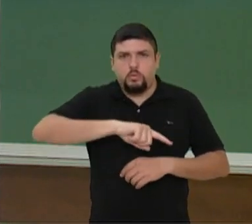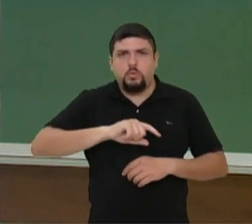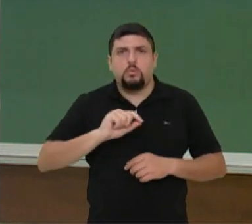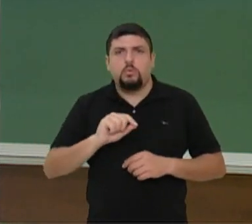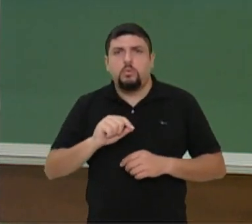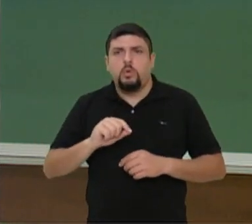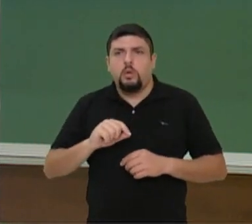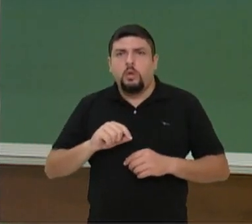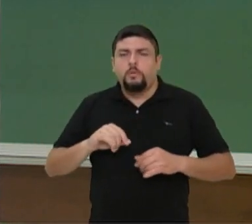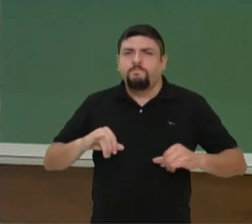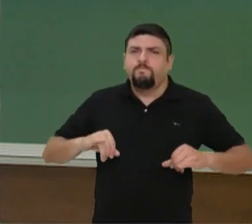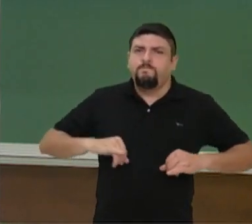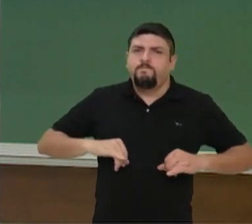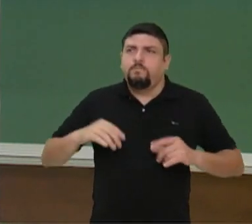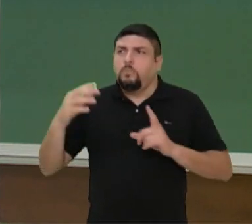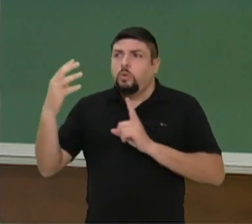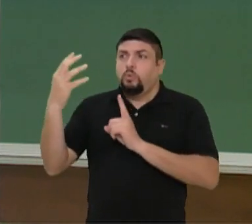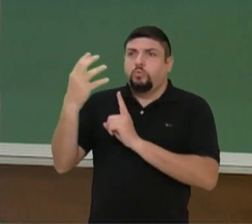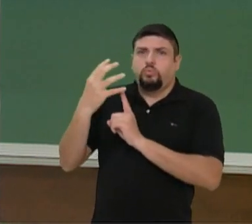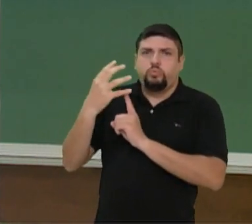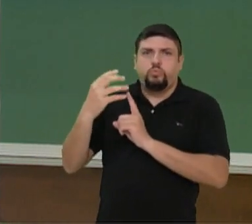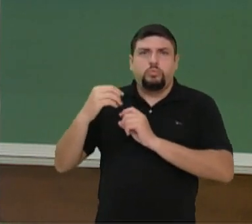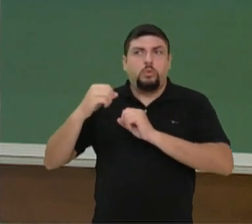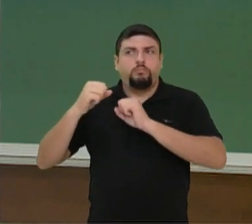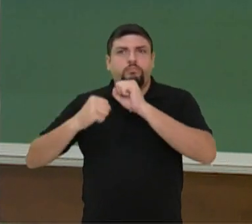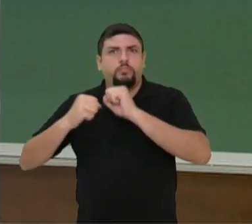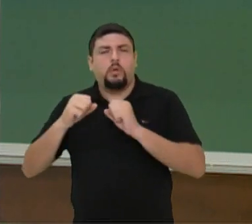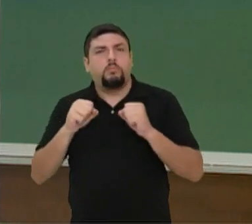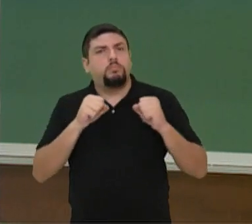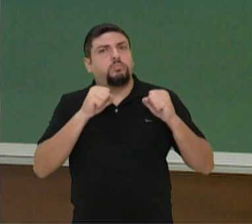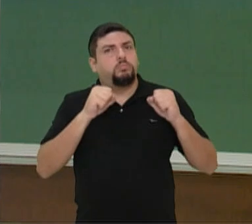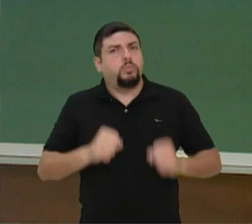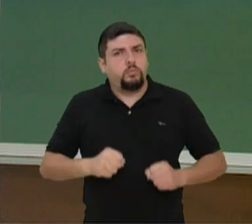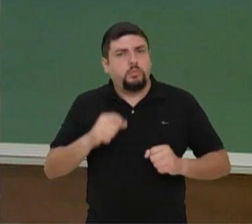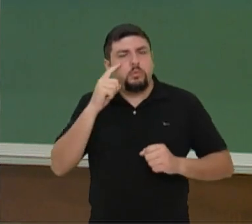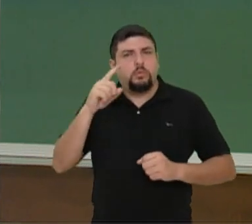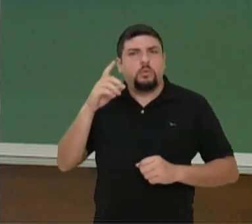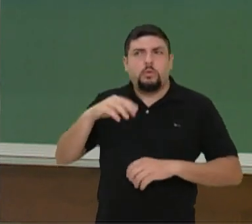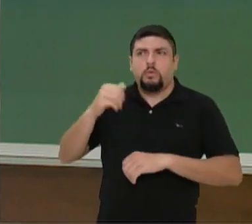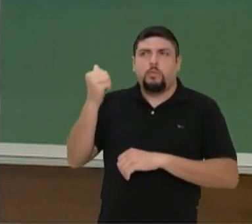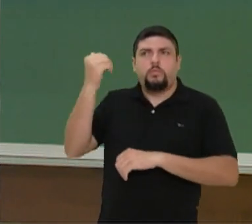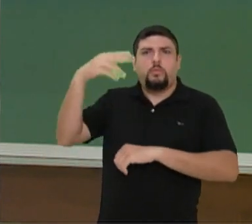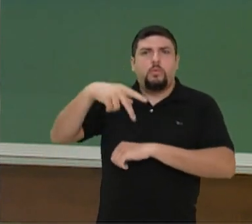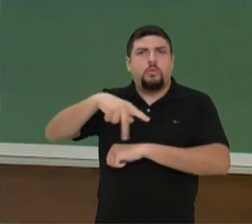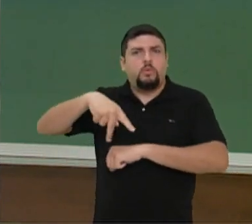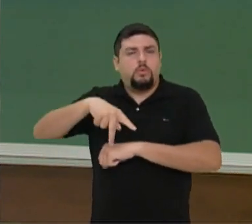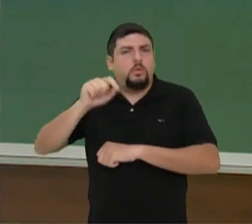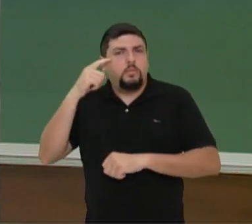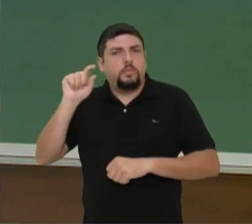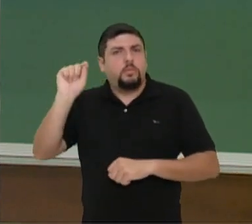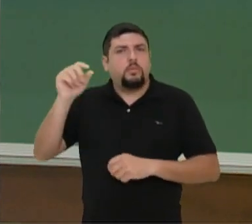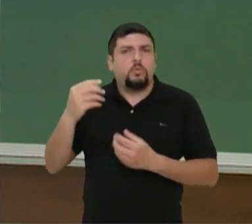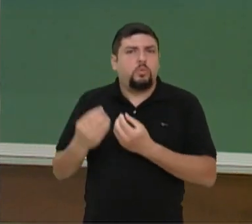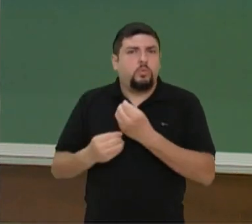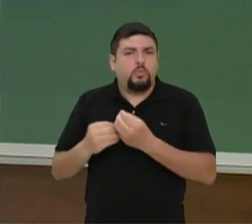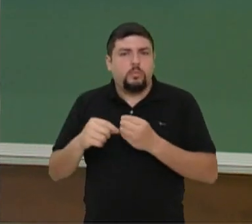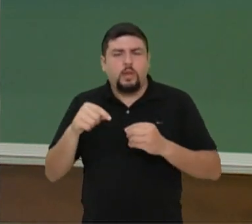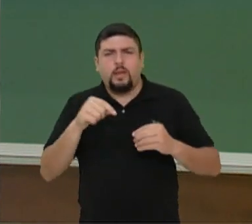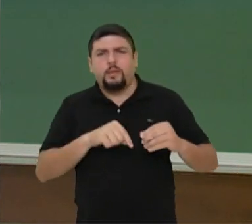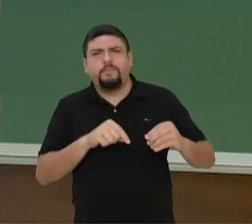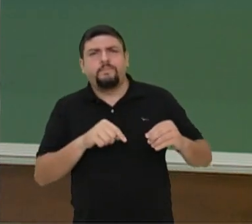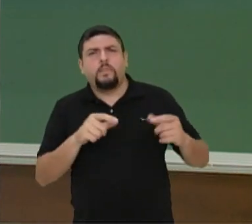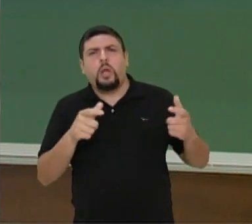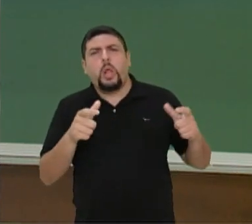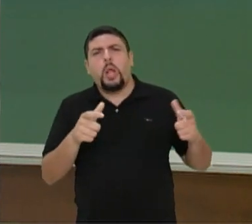de uma indústria potente, uma indústria poderosa internacional, e essas nossas empresas cinematográficas vão perdendo lugar.